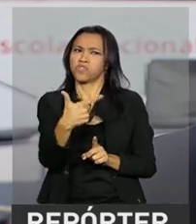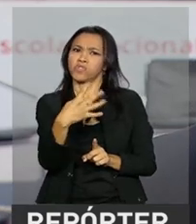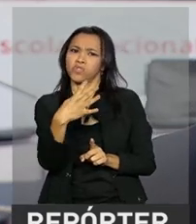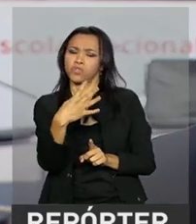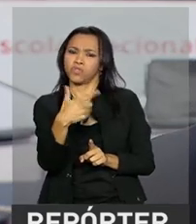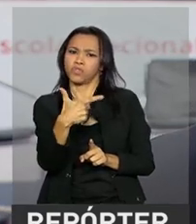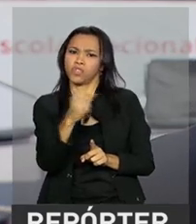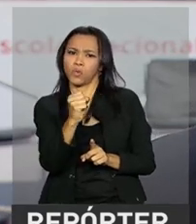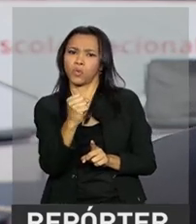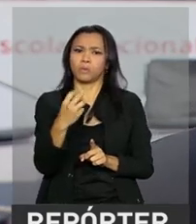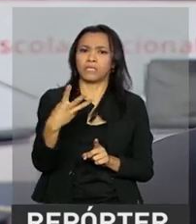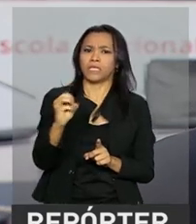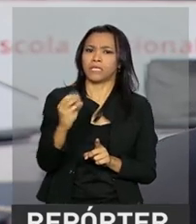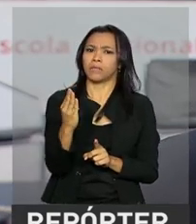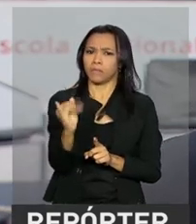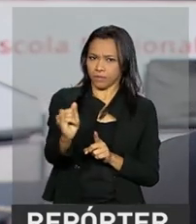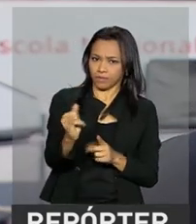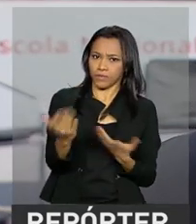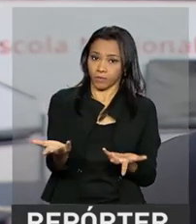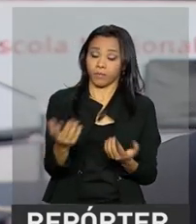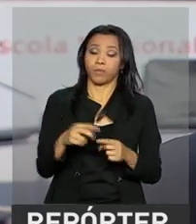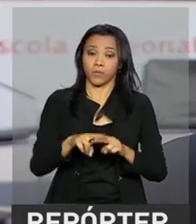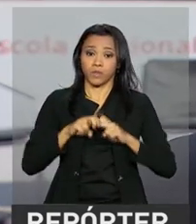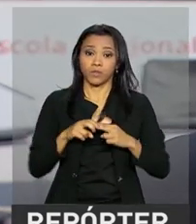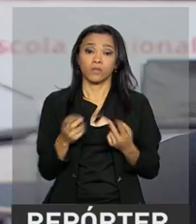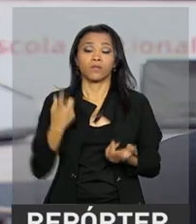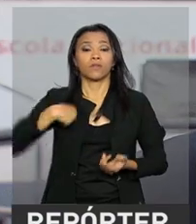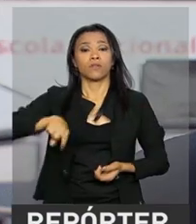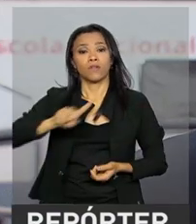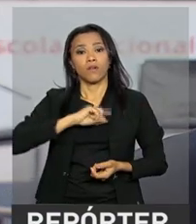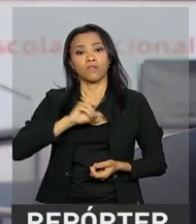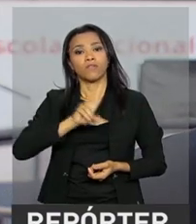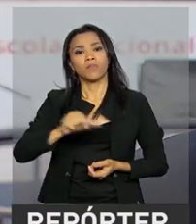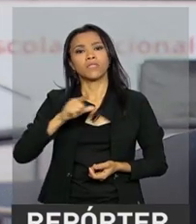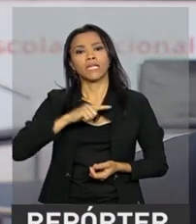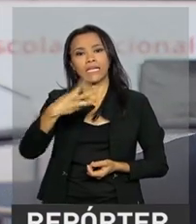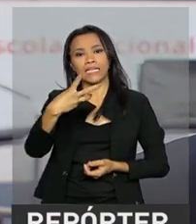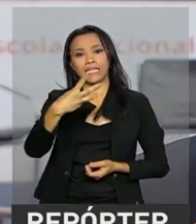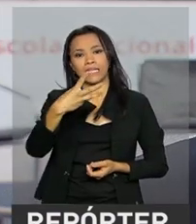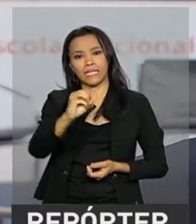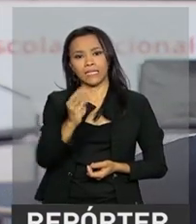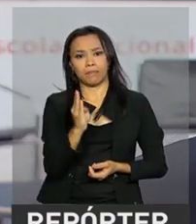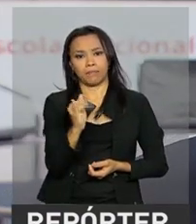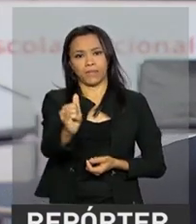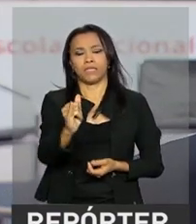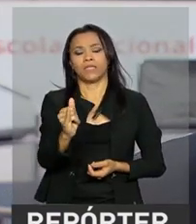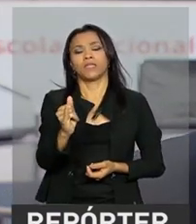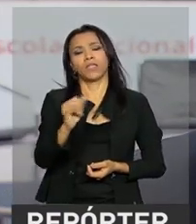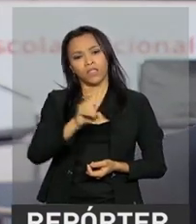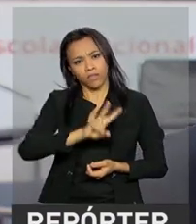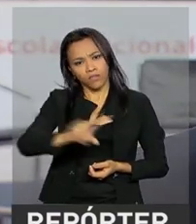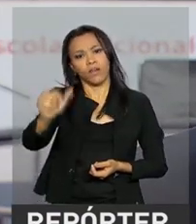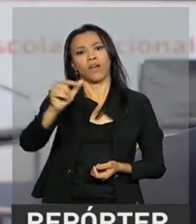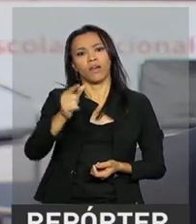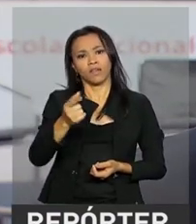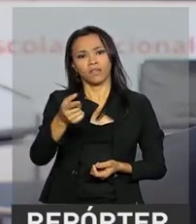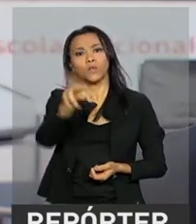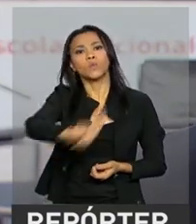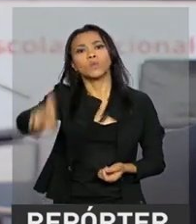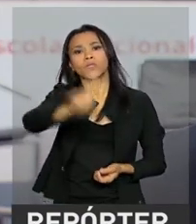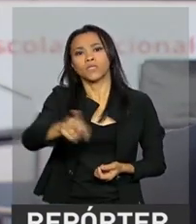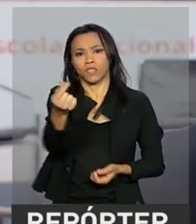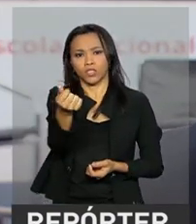e 30 bilhões portanto nós vamos ter 30 bilhões sendo injetado lá na ponta no